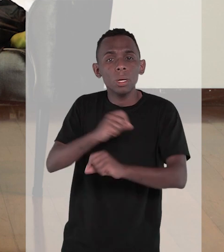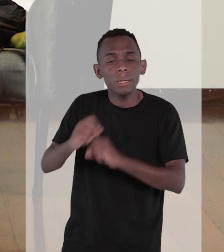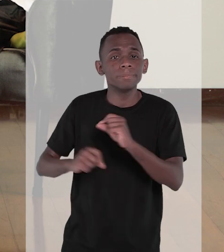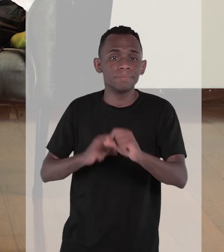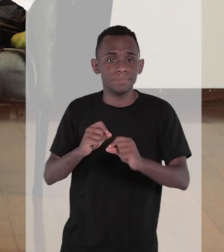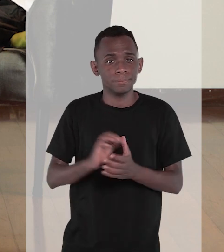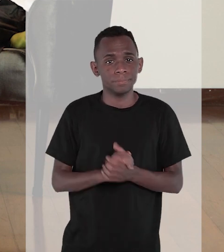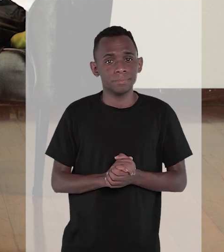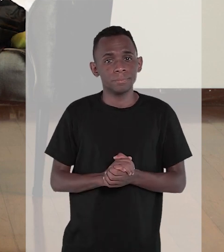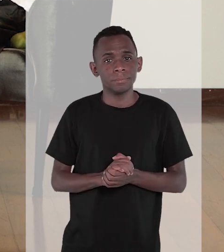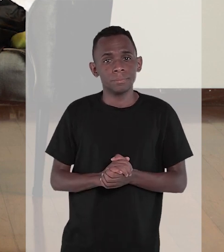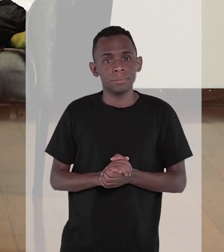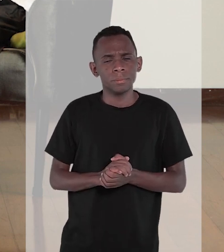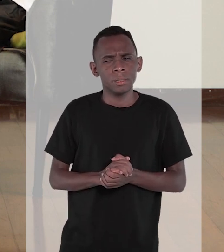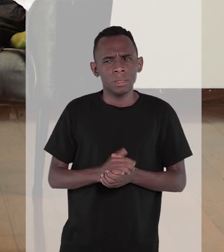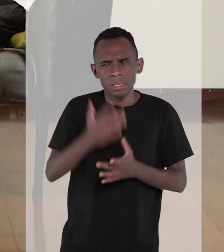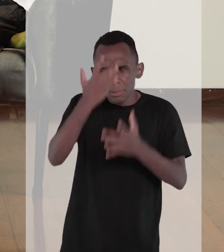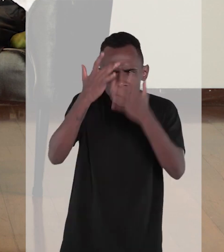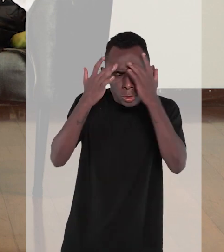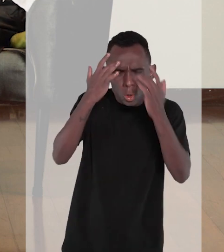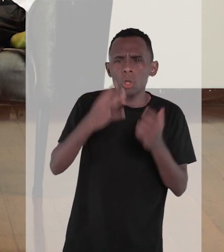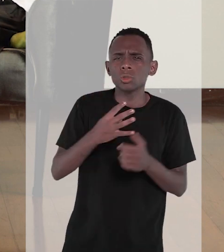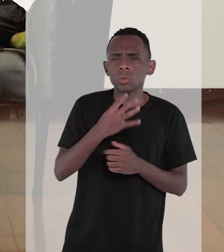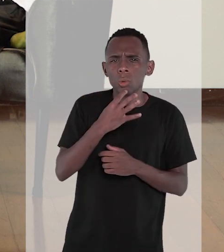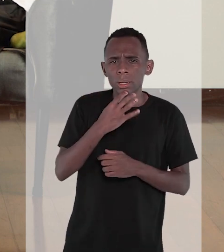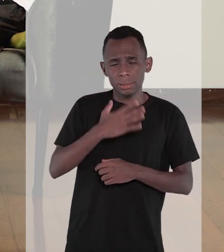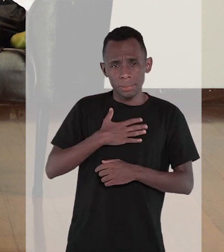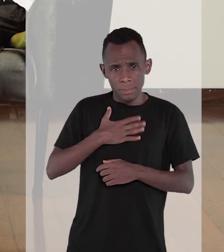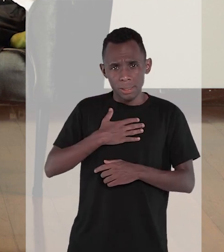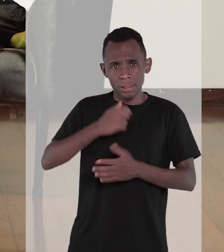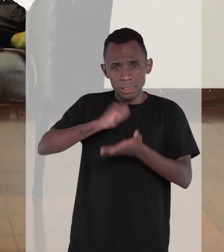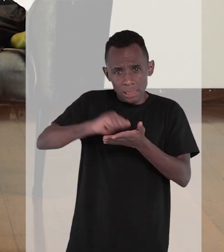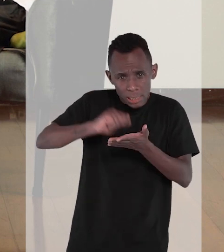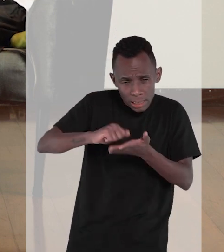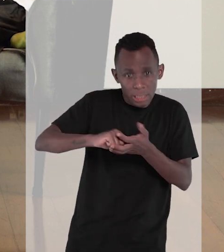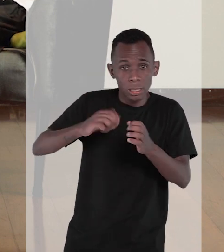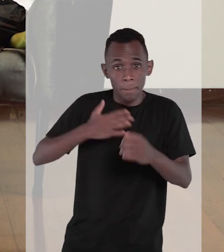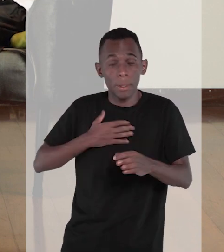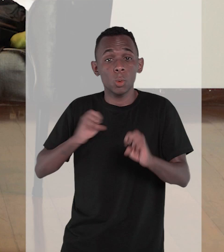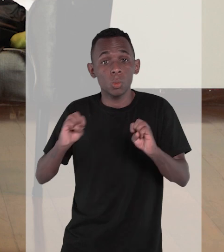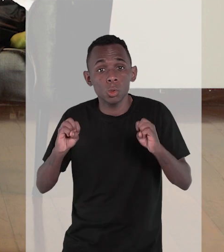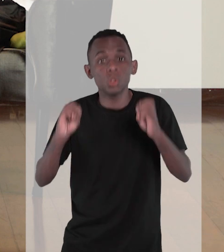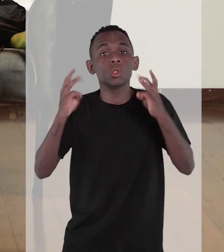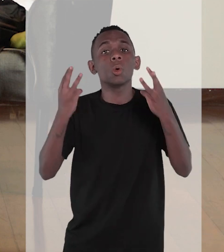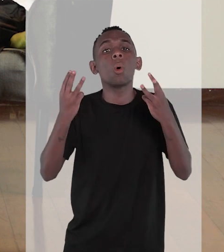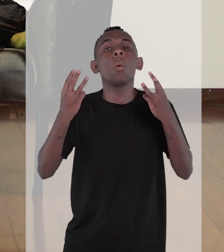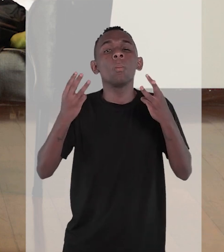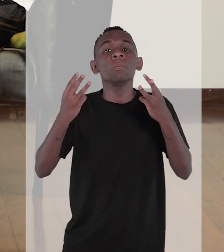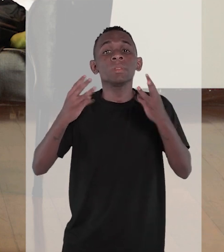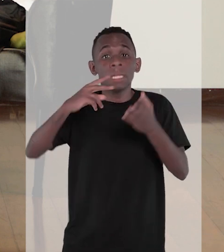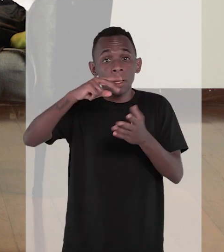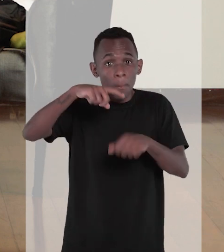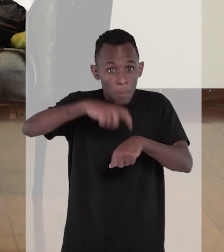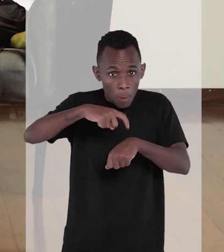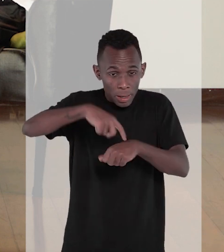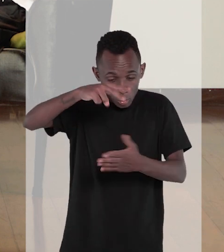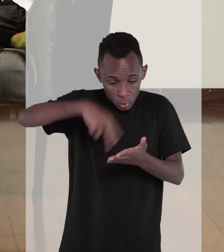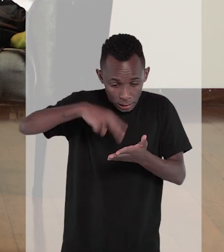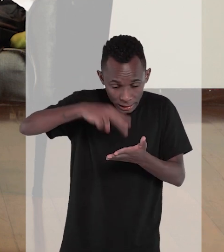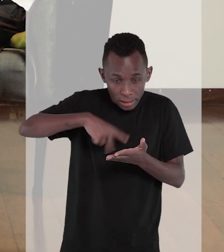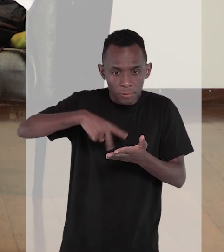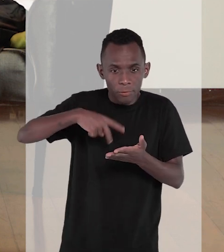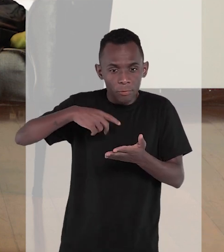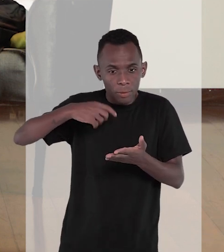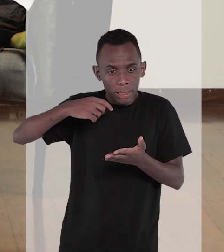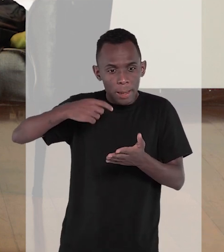encontrando, né, quer dizer, quem me conhece as minhas letras, vai aos meus shows, essas pessoas vão me encontrar ali de um jeito mais